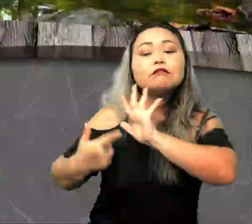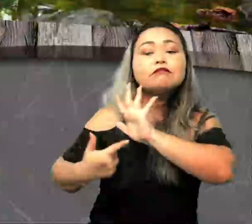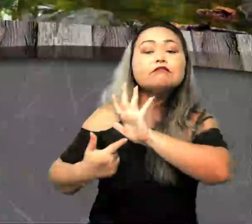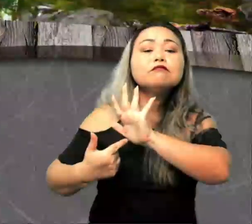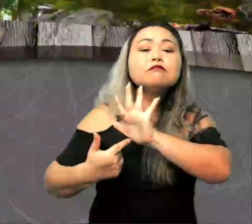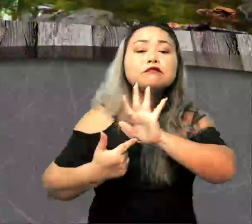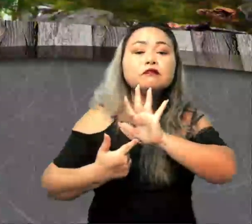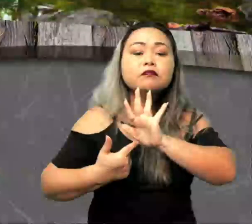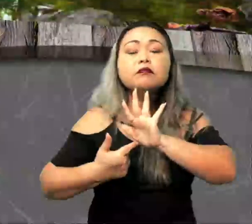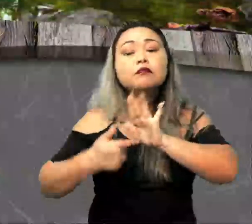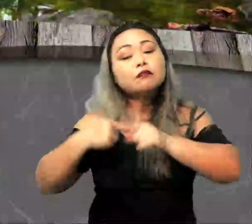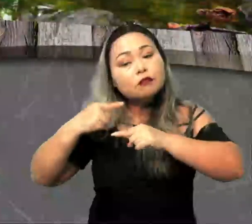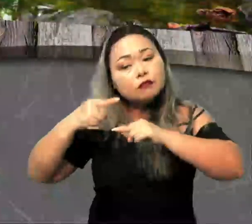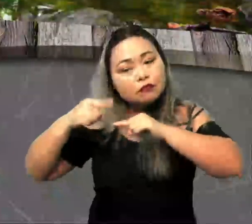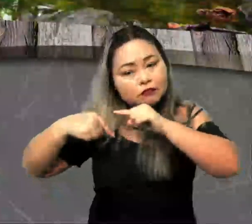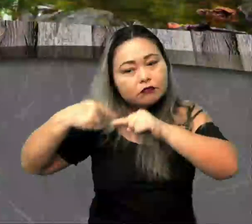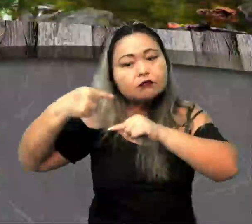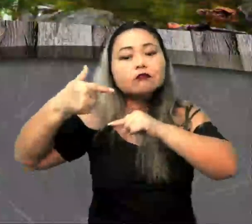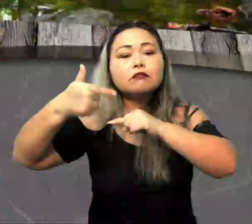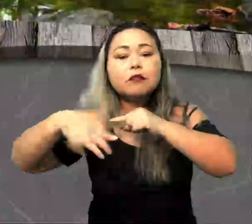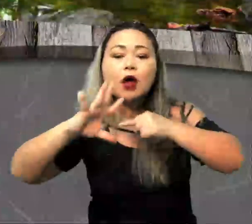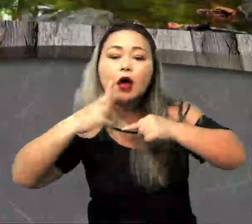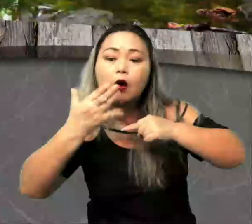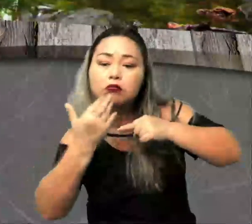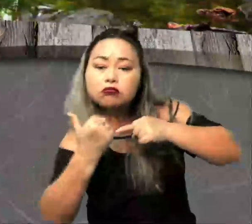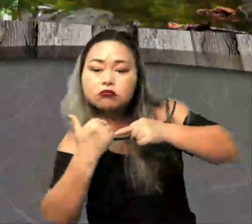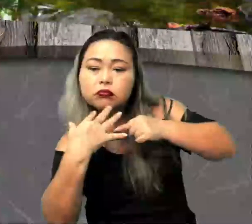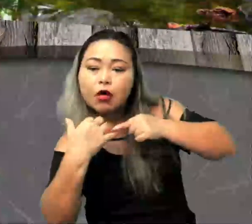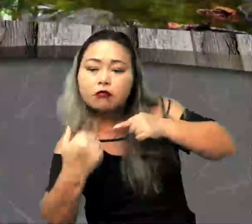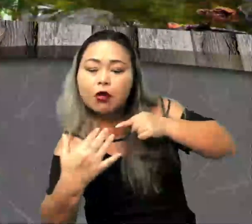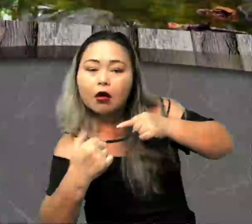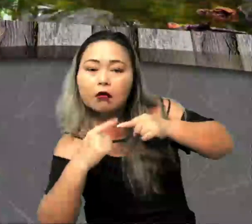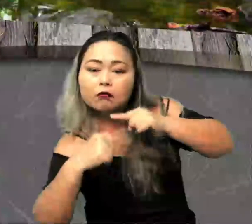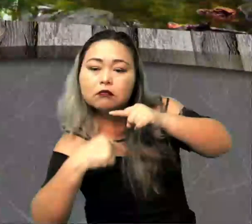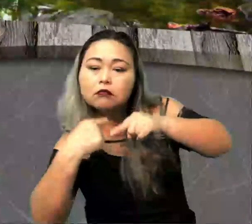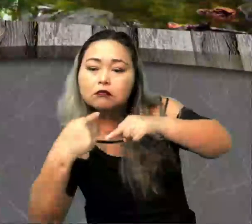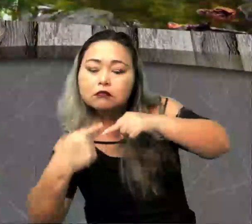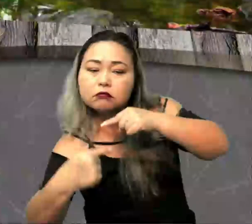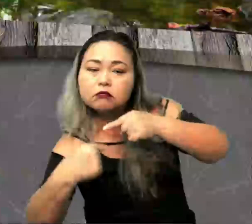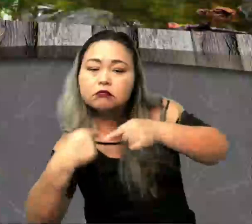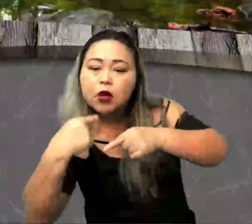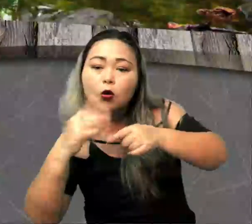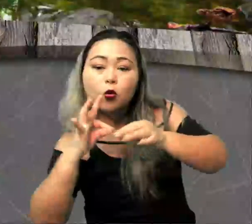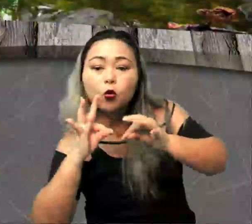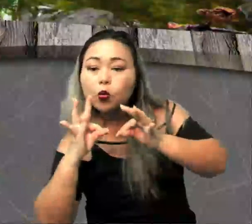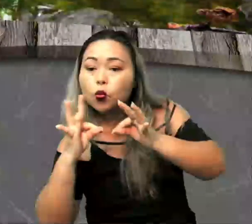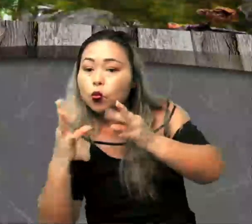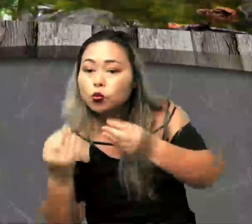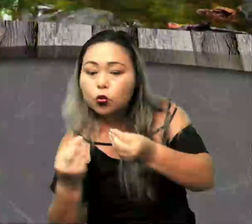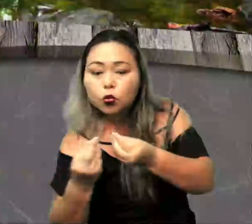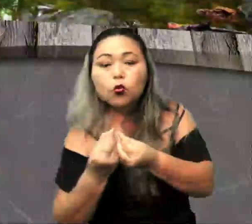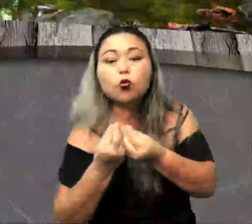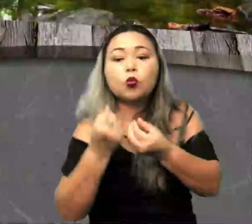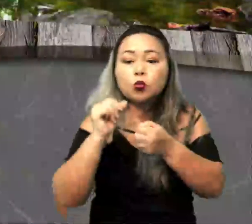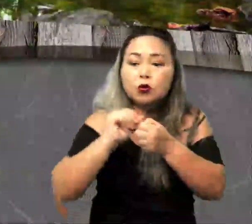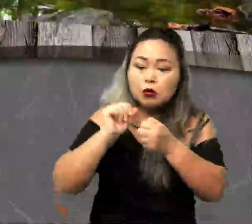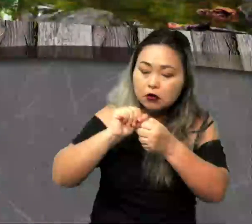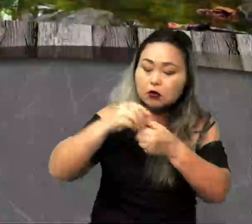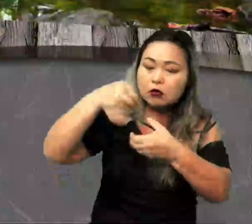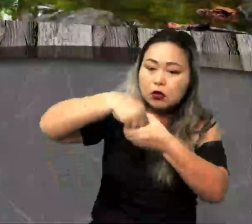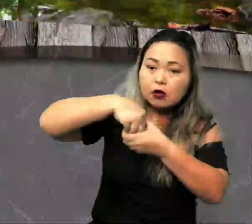manifestar, se reproduzir, se alimentar e fazer um papel, porque todo ser vivo tem um papel na